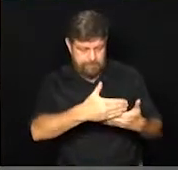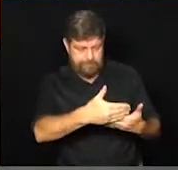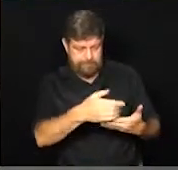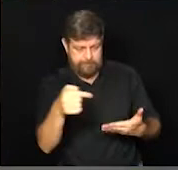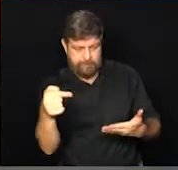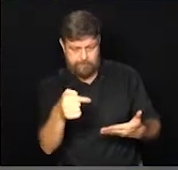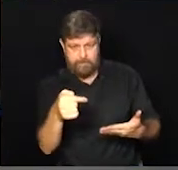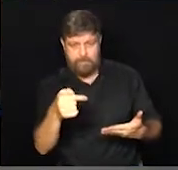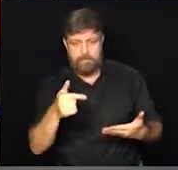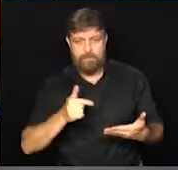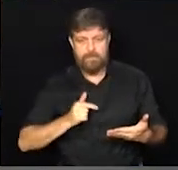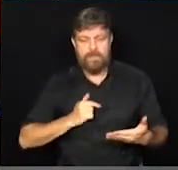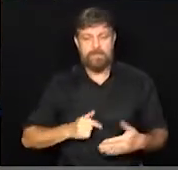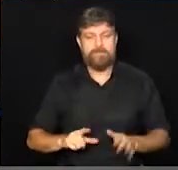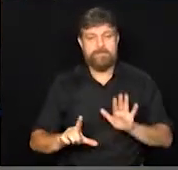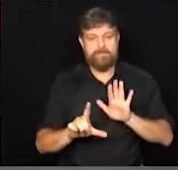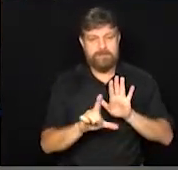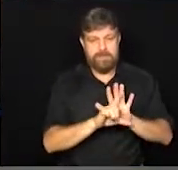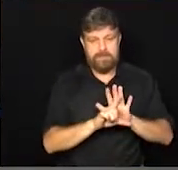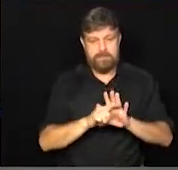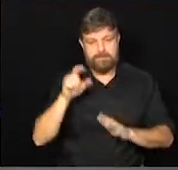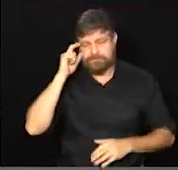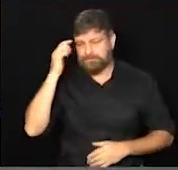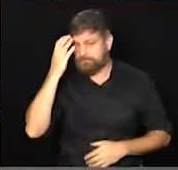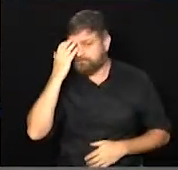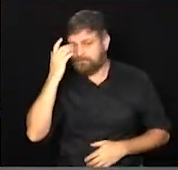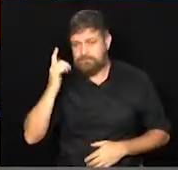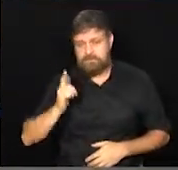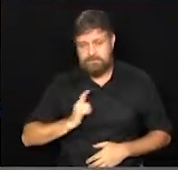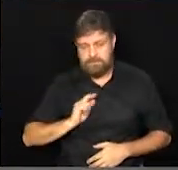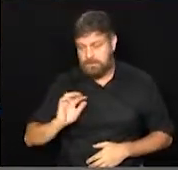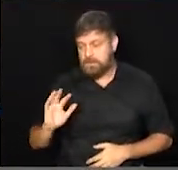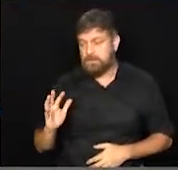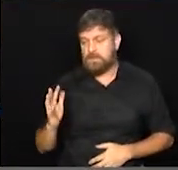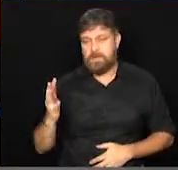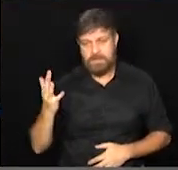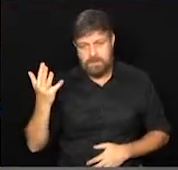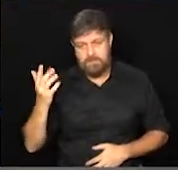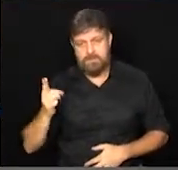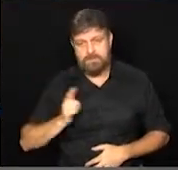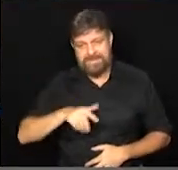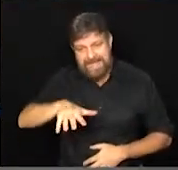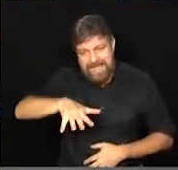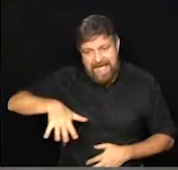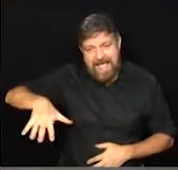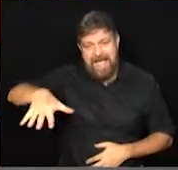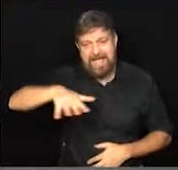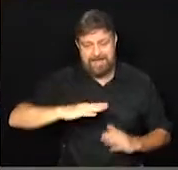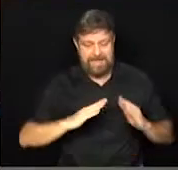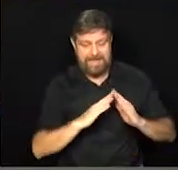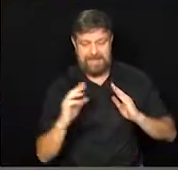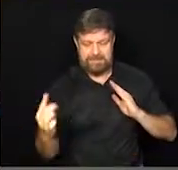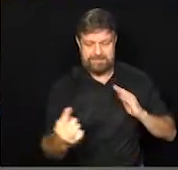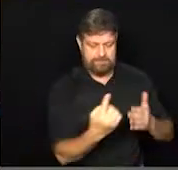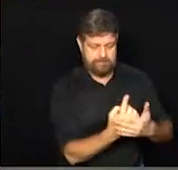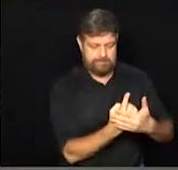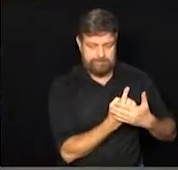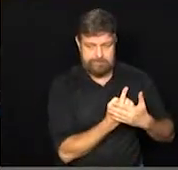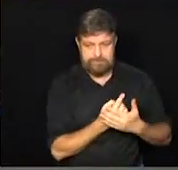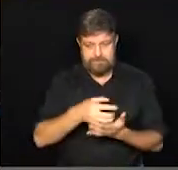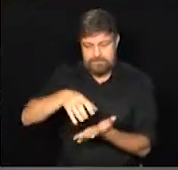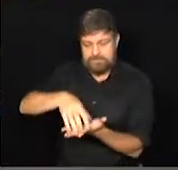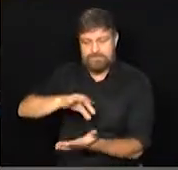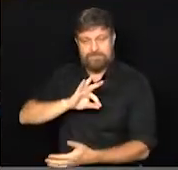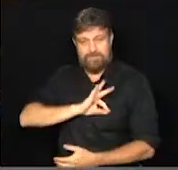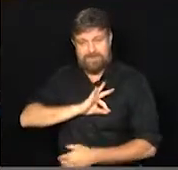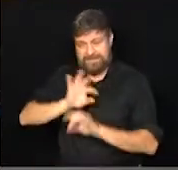dos serviços. Então, a Lei Maria da Penha previu a criação de serviços como casa-abrigo, delegacias